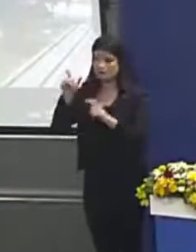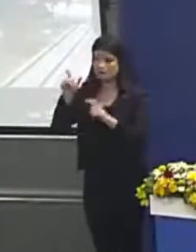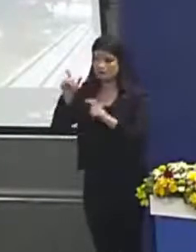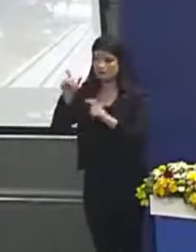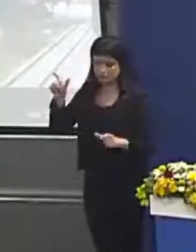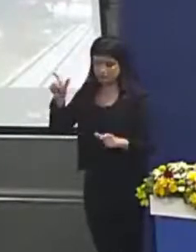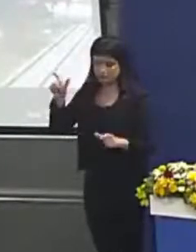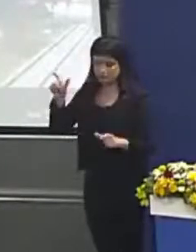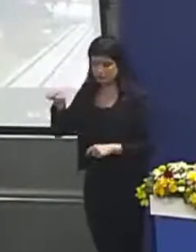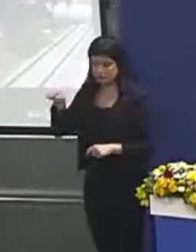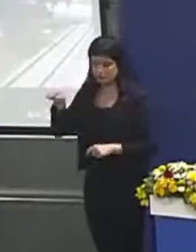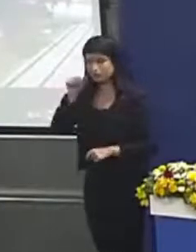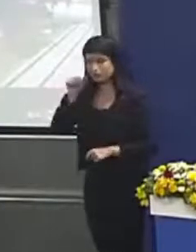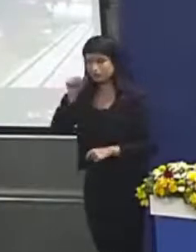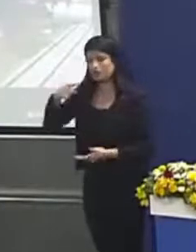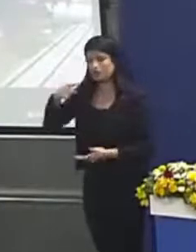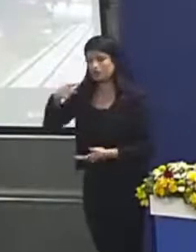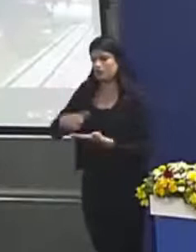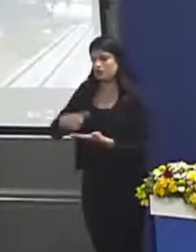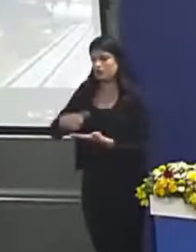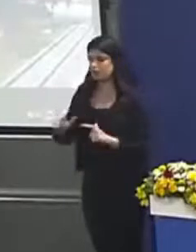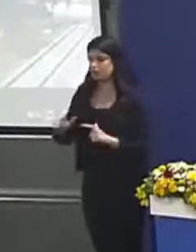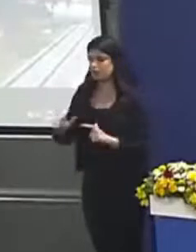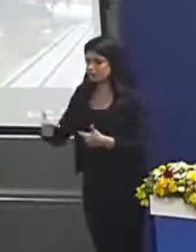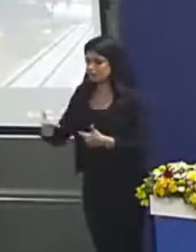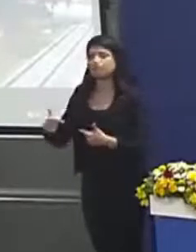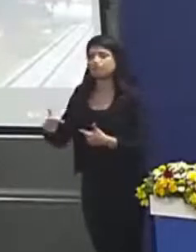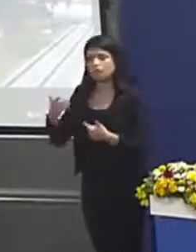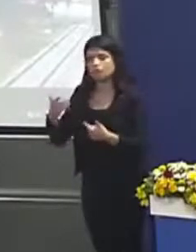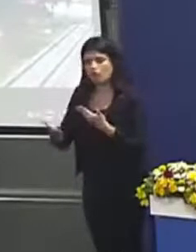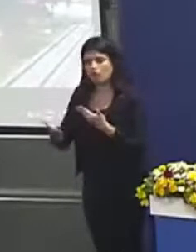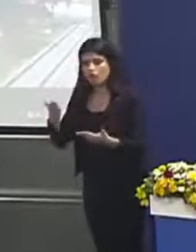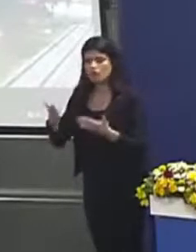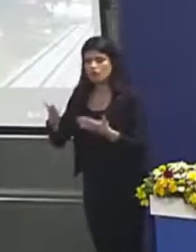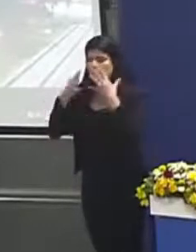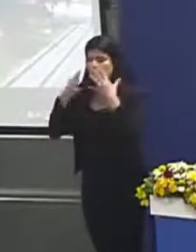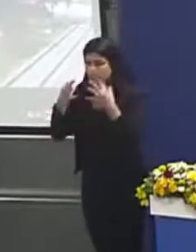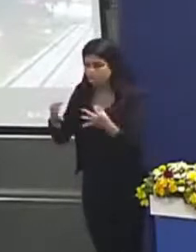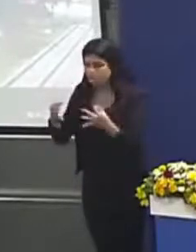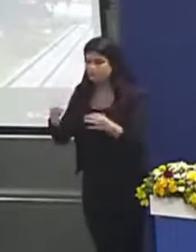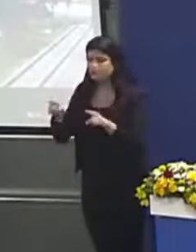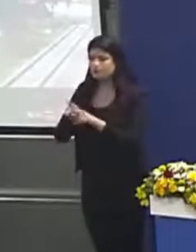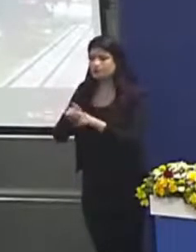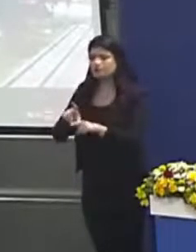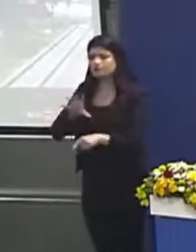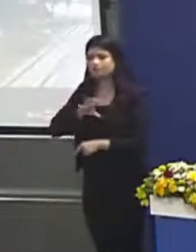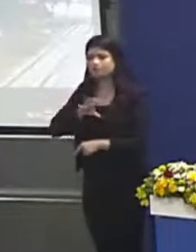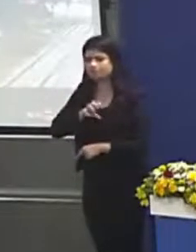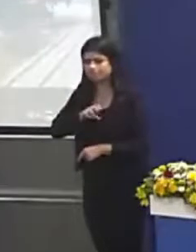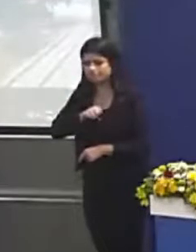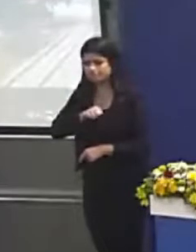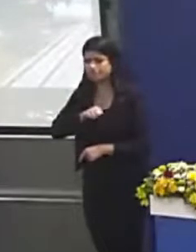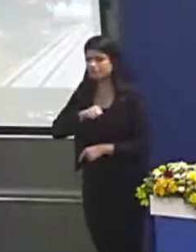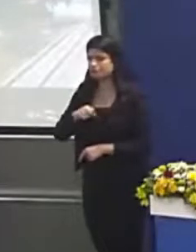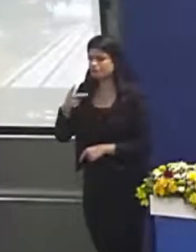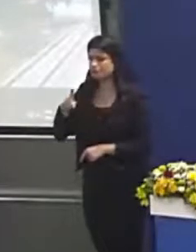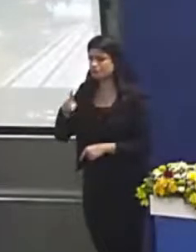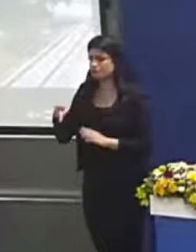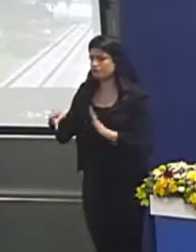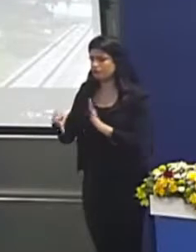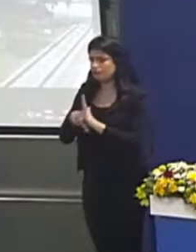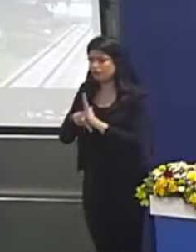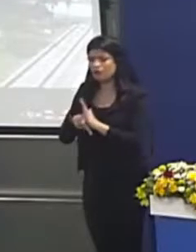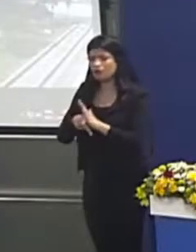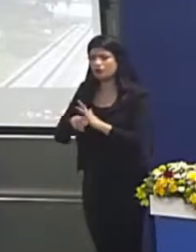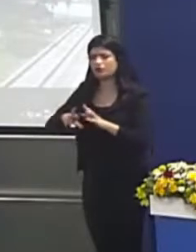Mulheres essas, comprometidas, engajadas, cuidadosas e apaixonadas, que,